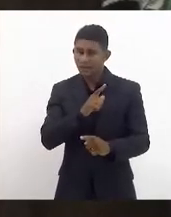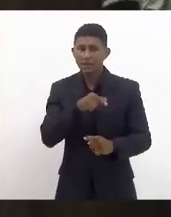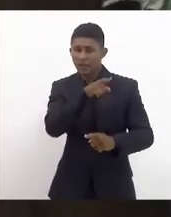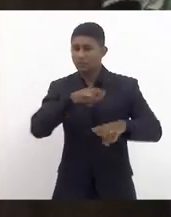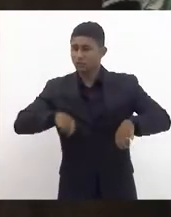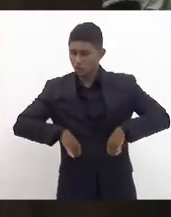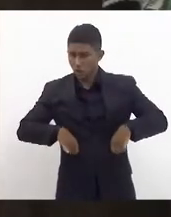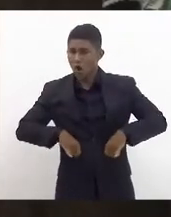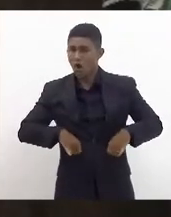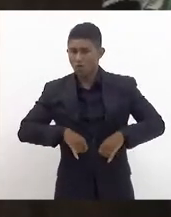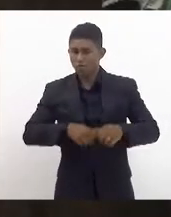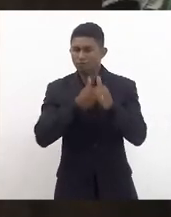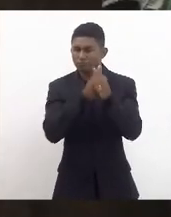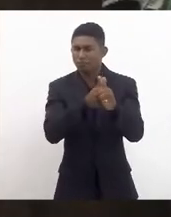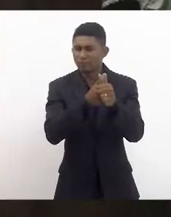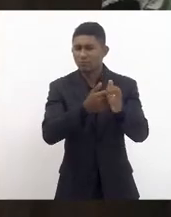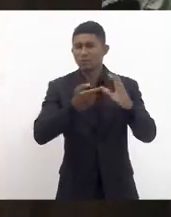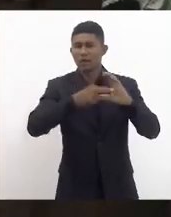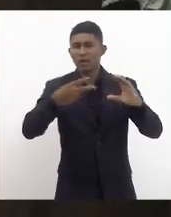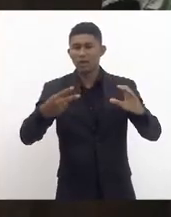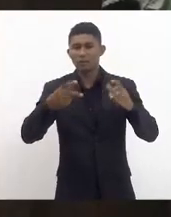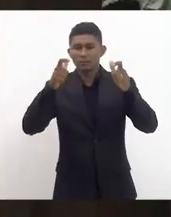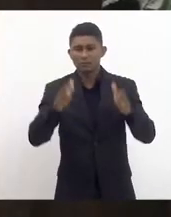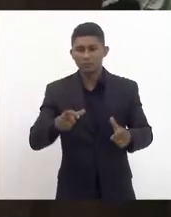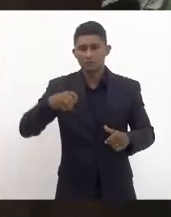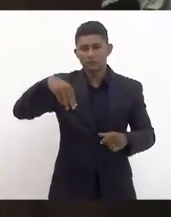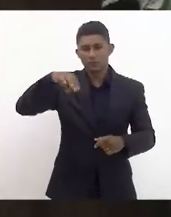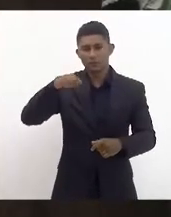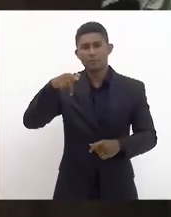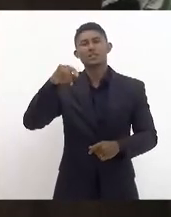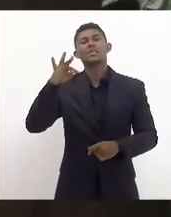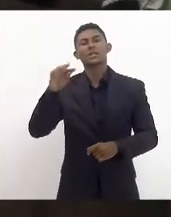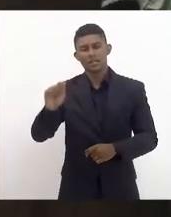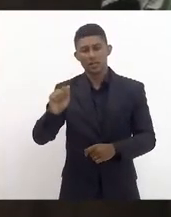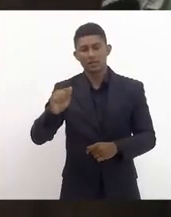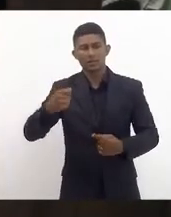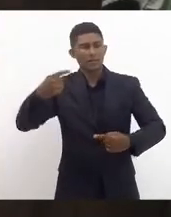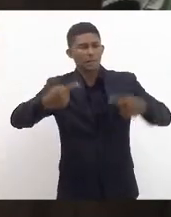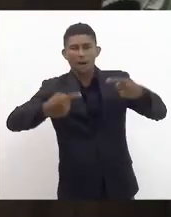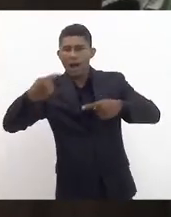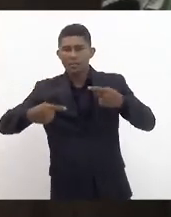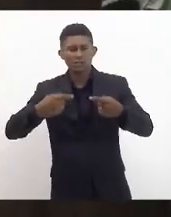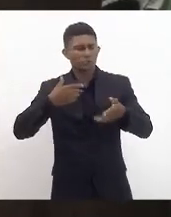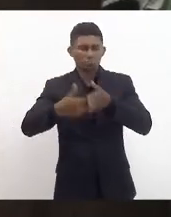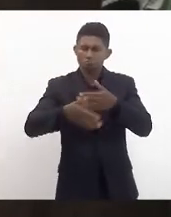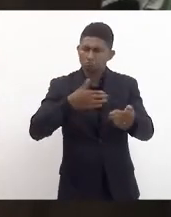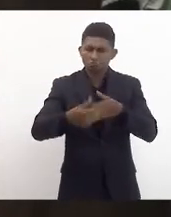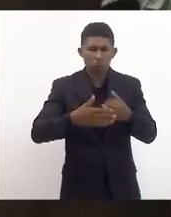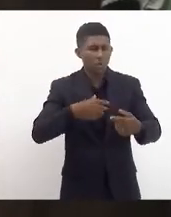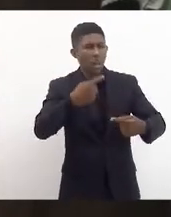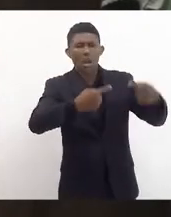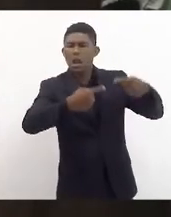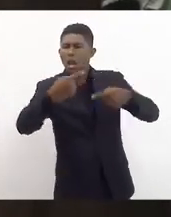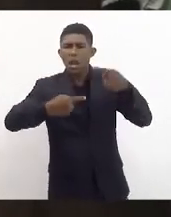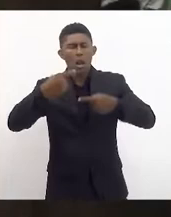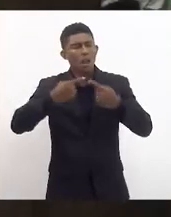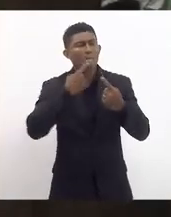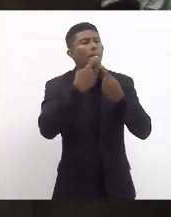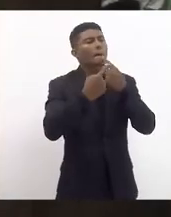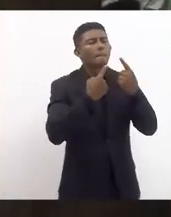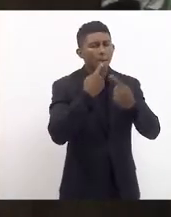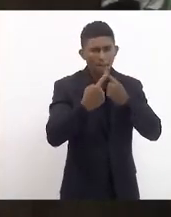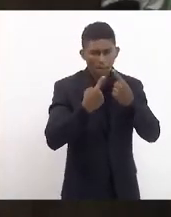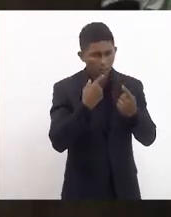sofrendo na Câmara Municipal de Mesquita, independentemente dos debates que se travam ali. Não vou entrar nesse mérito. O que eu estou apontando em relação